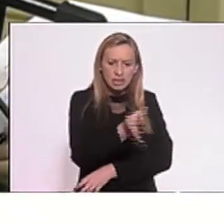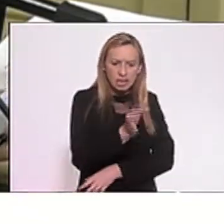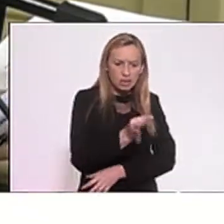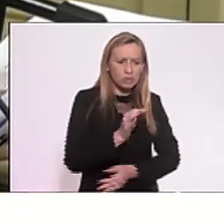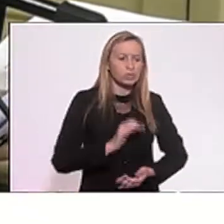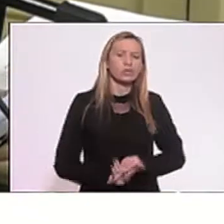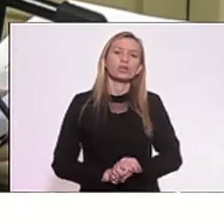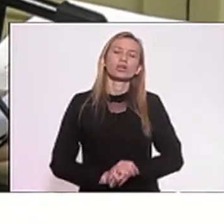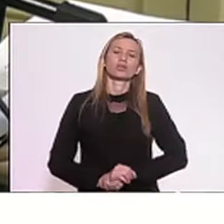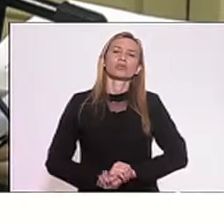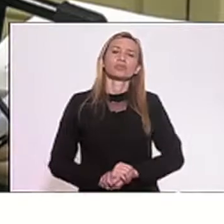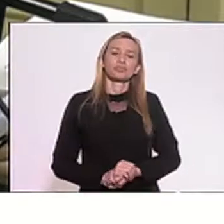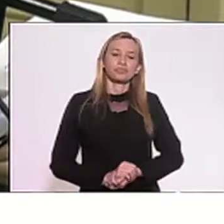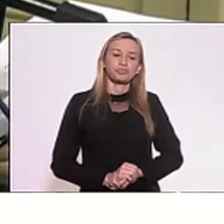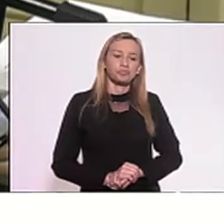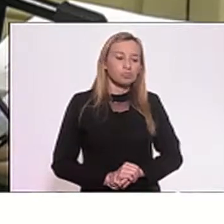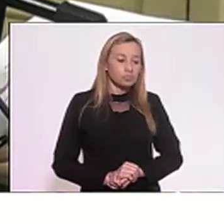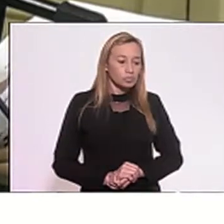inconformidades.